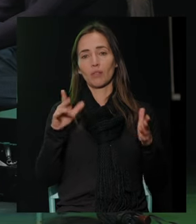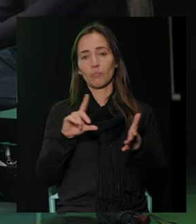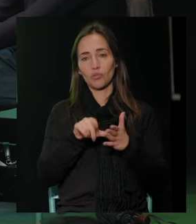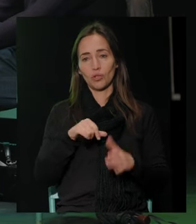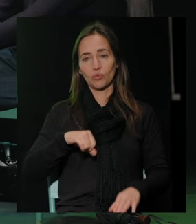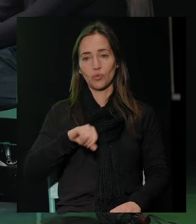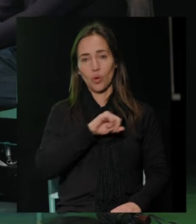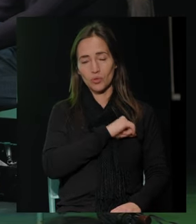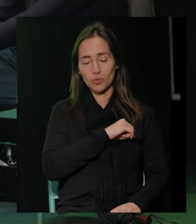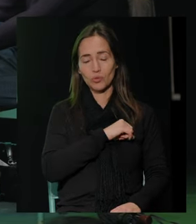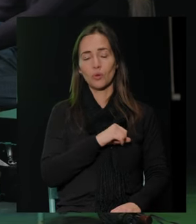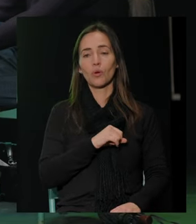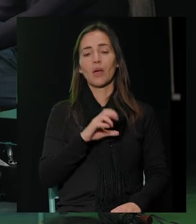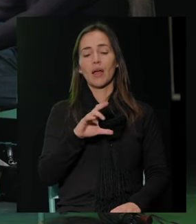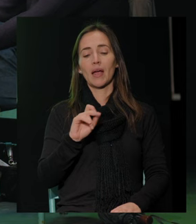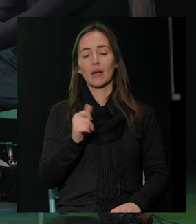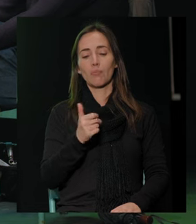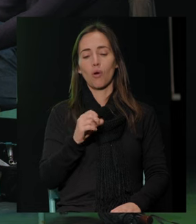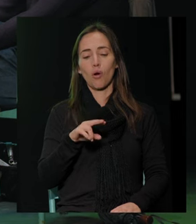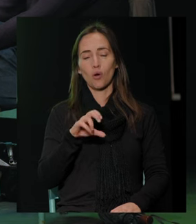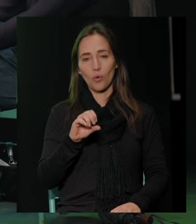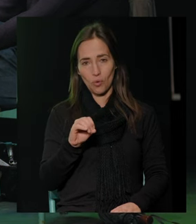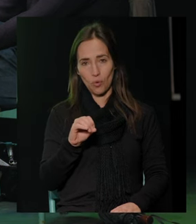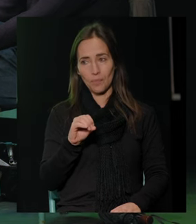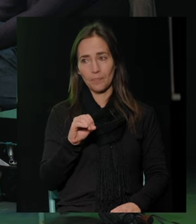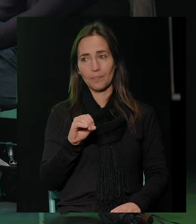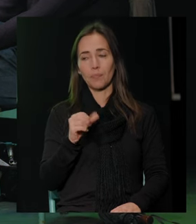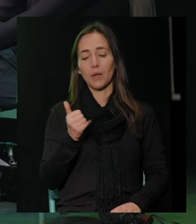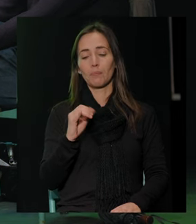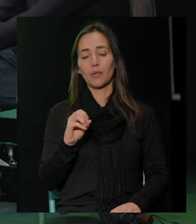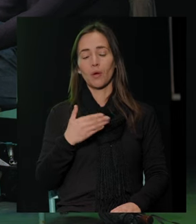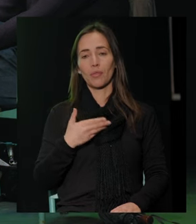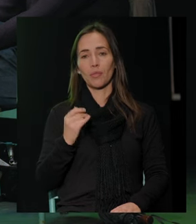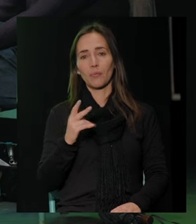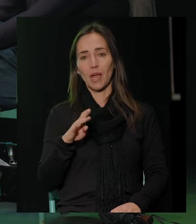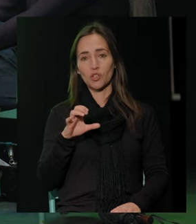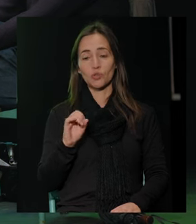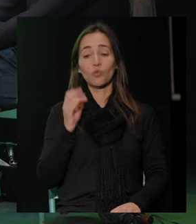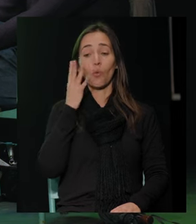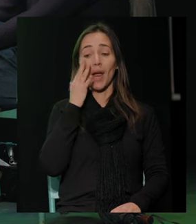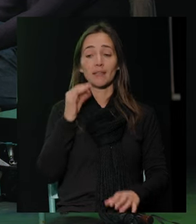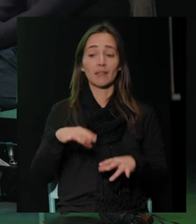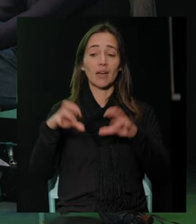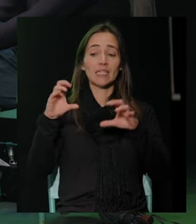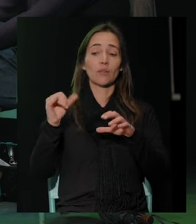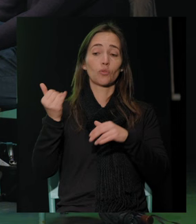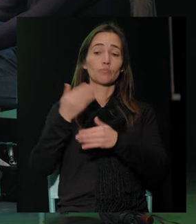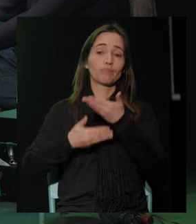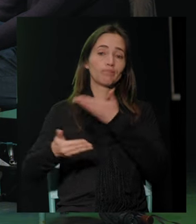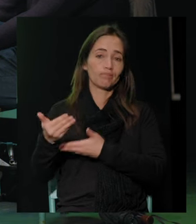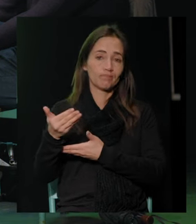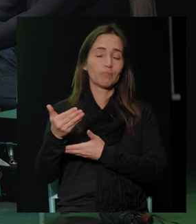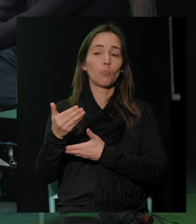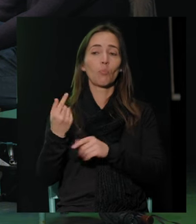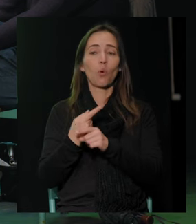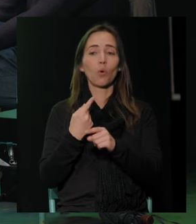que se chama o Carbono Biodiverso, é a tentativa de criar um mecanismo de compensação de carbono que seja verdadeiramente